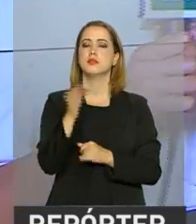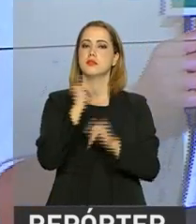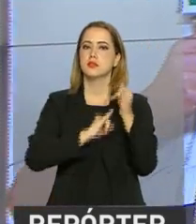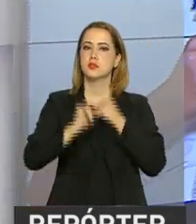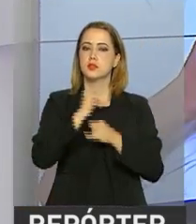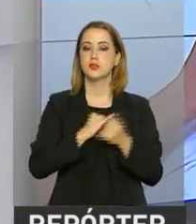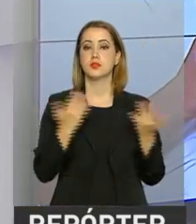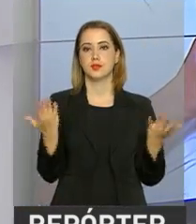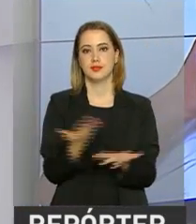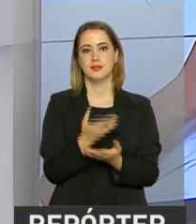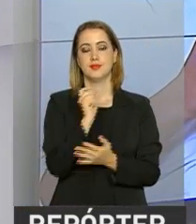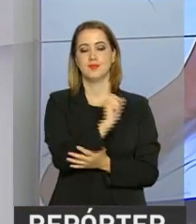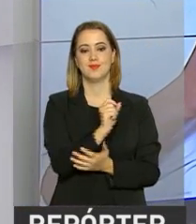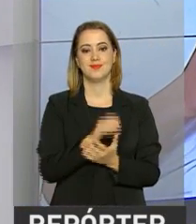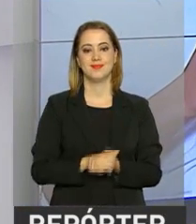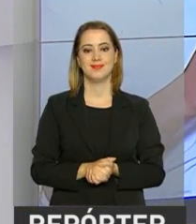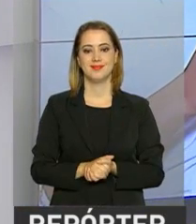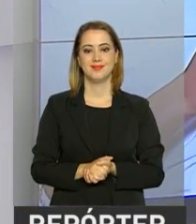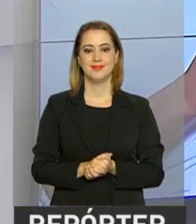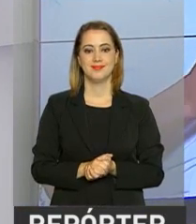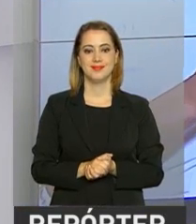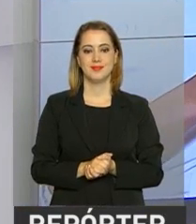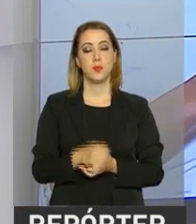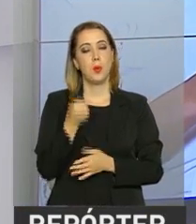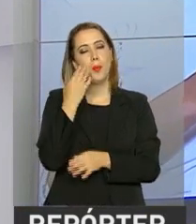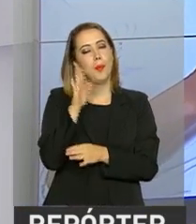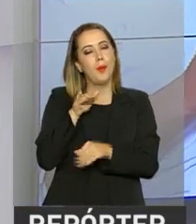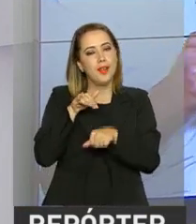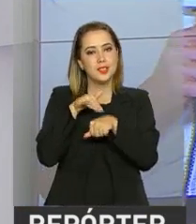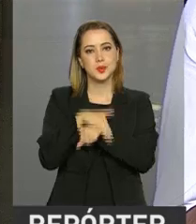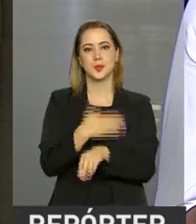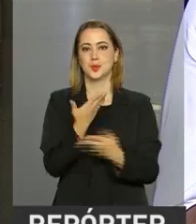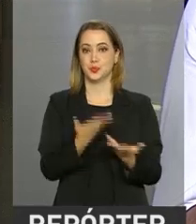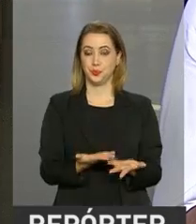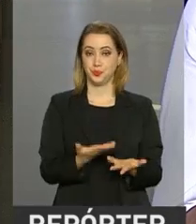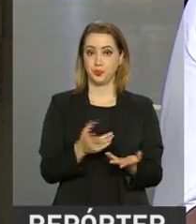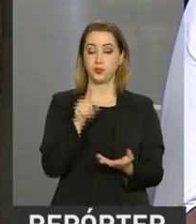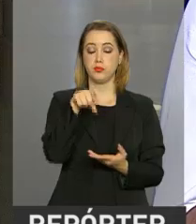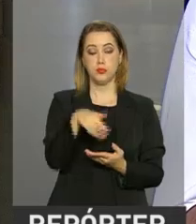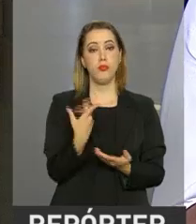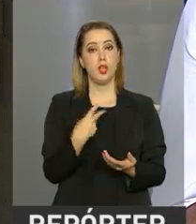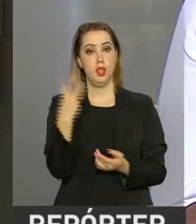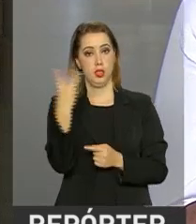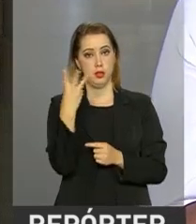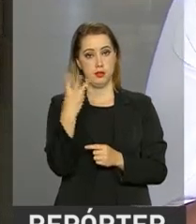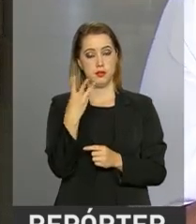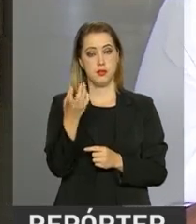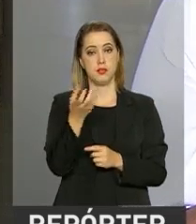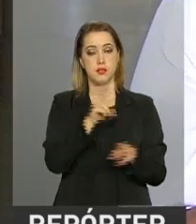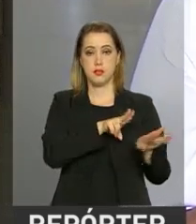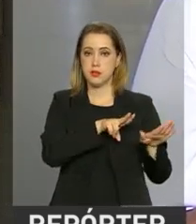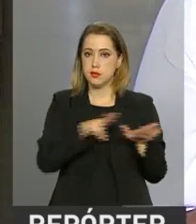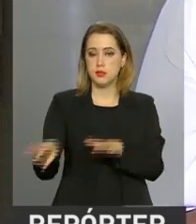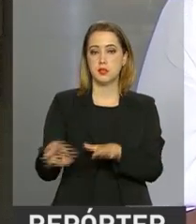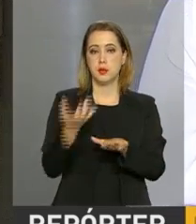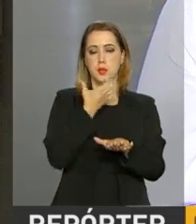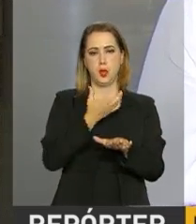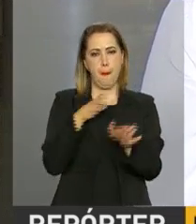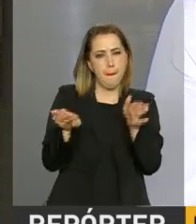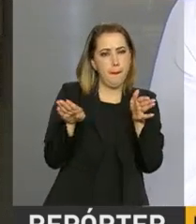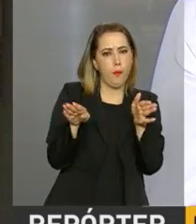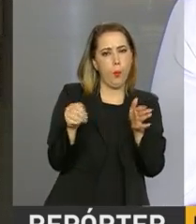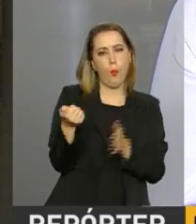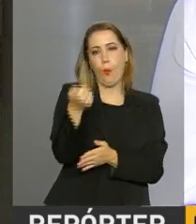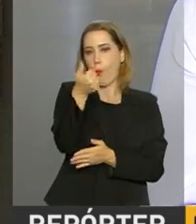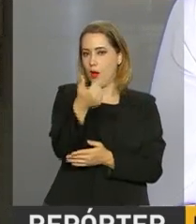informações pra gente Paola Boa noite Jaime olha Jaime na terceira semana de dezembro já chegando perto do Natal